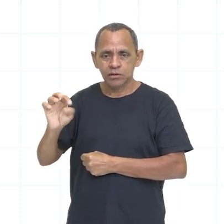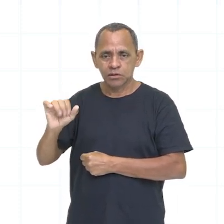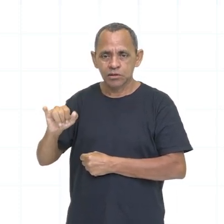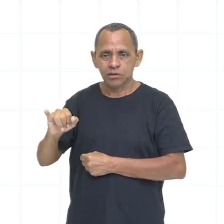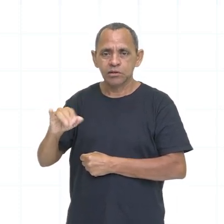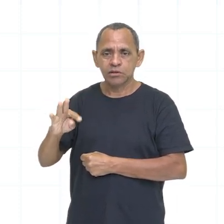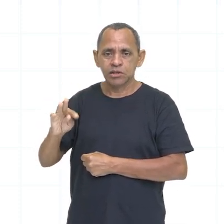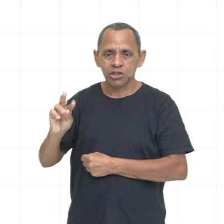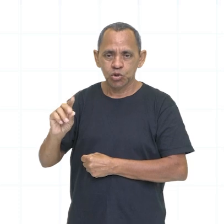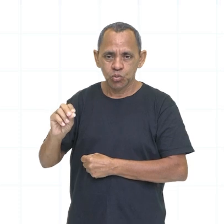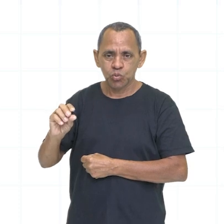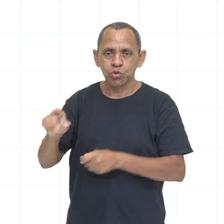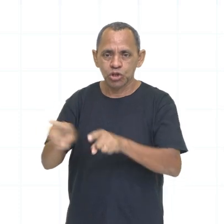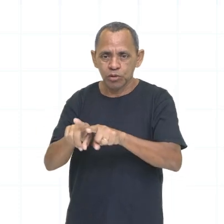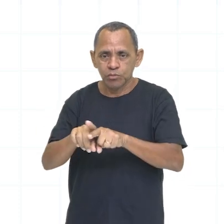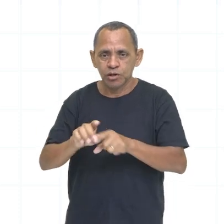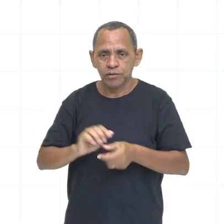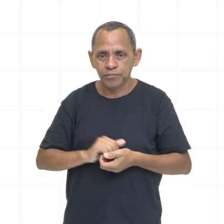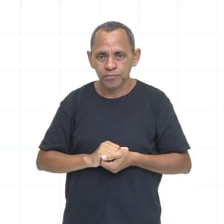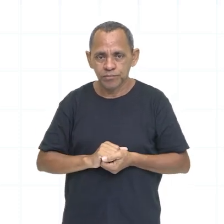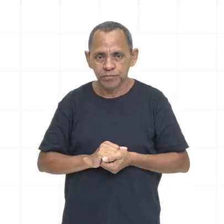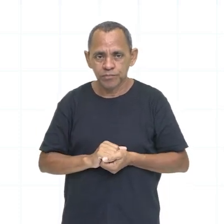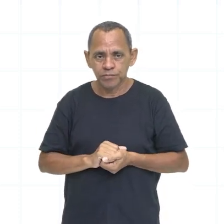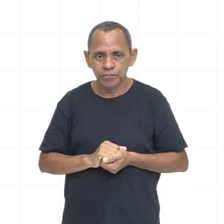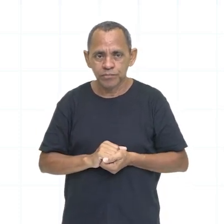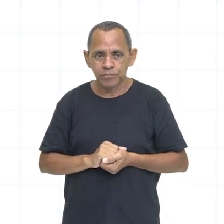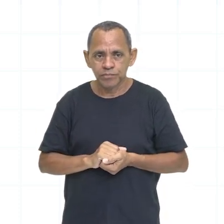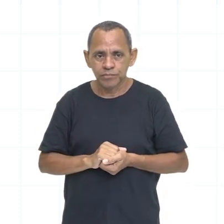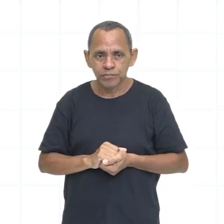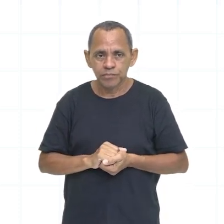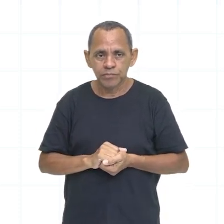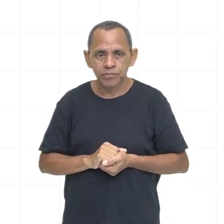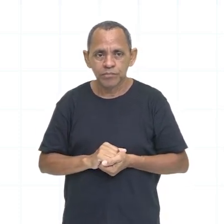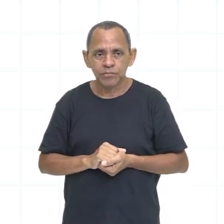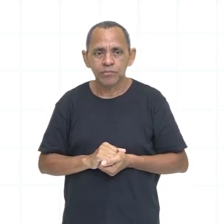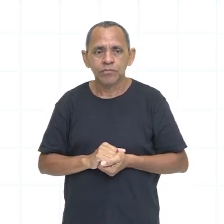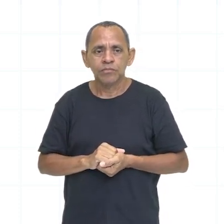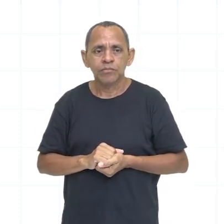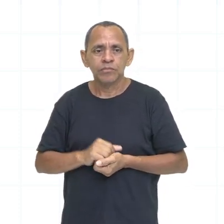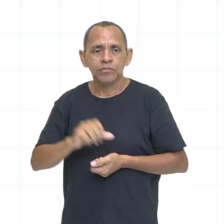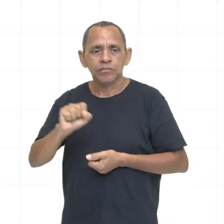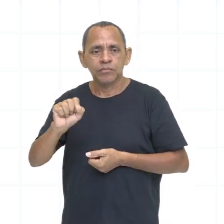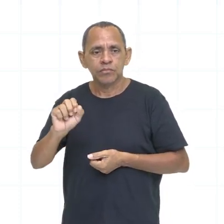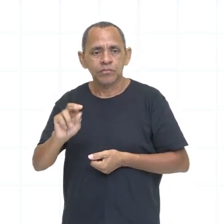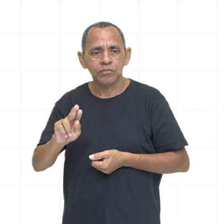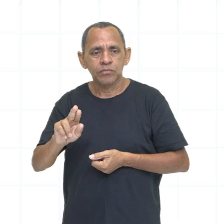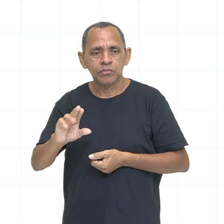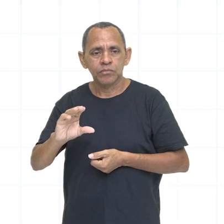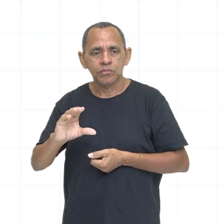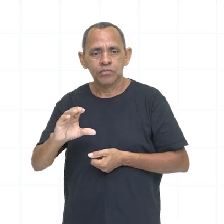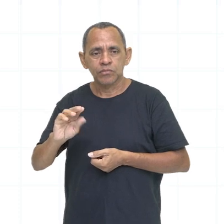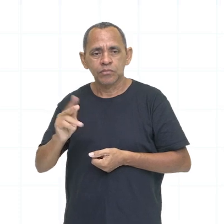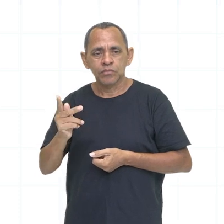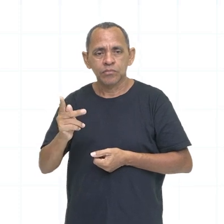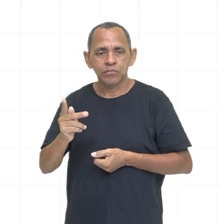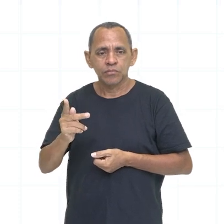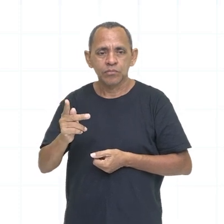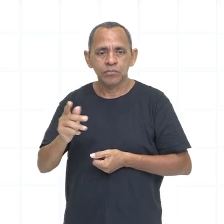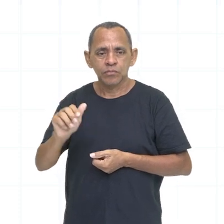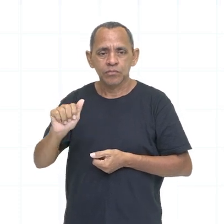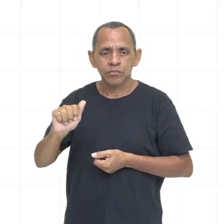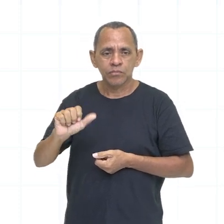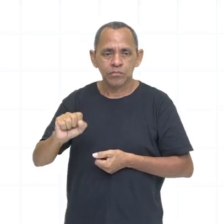um pronome demonstrativo, certo? Such as significa tais como. And é uma